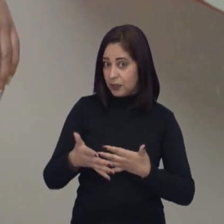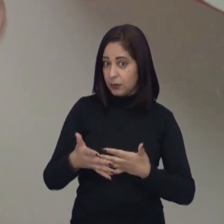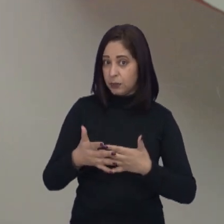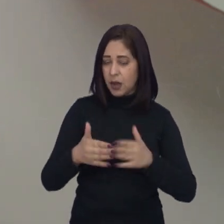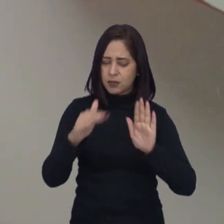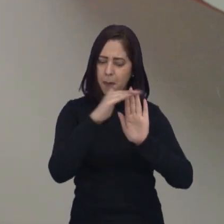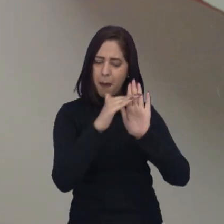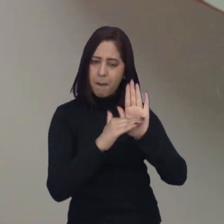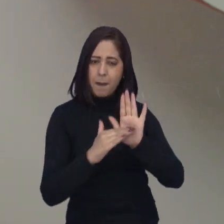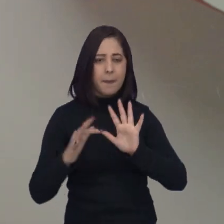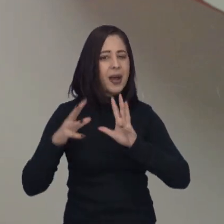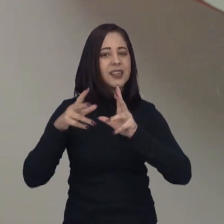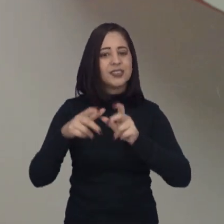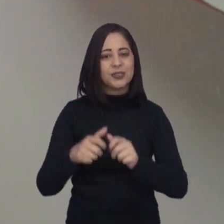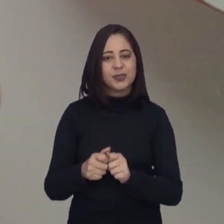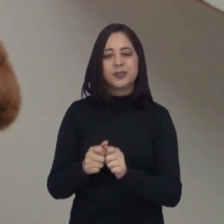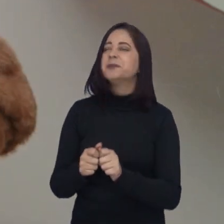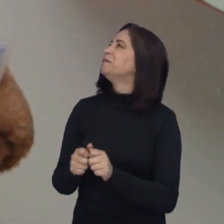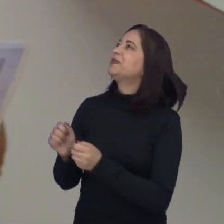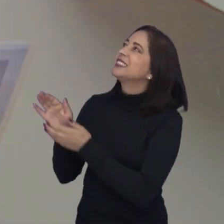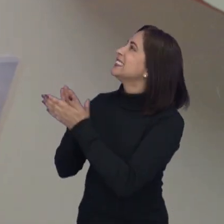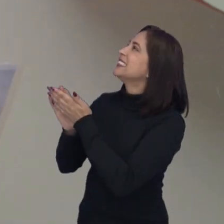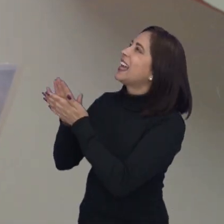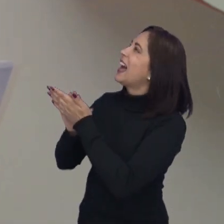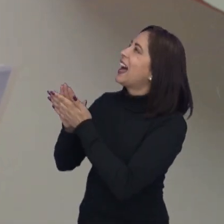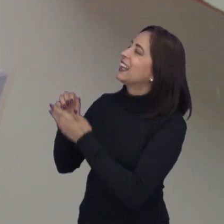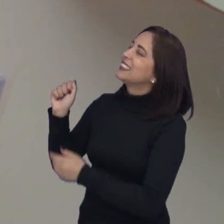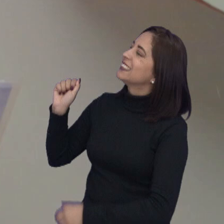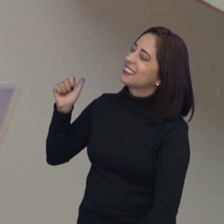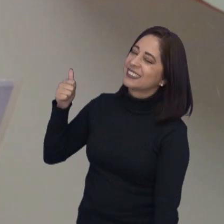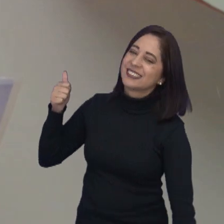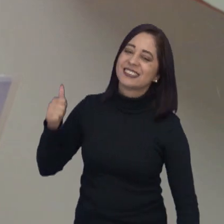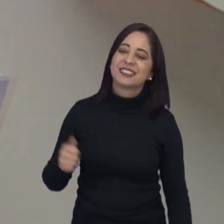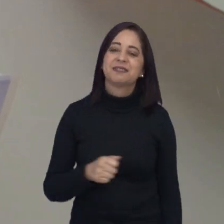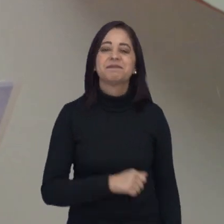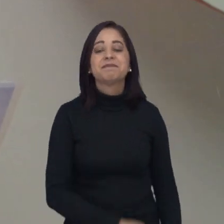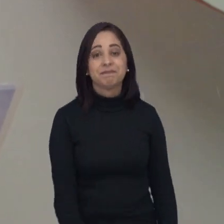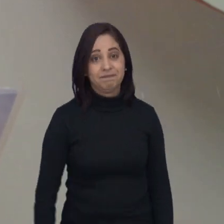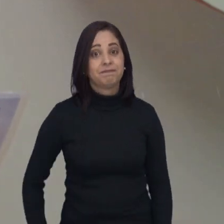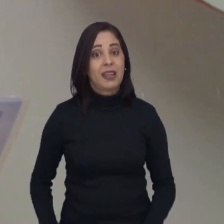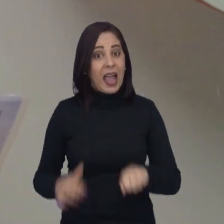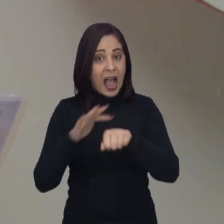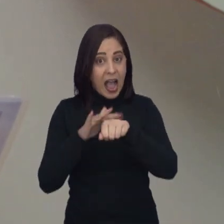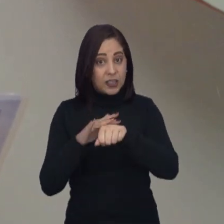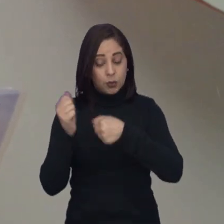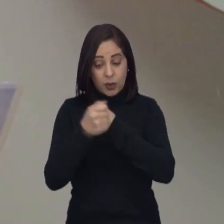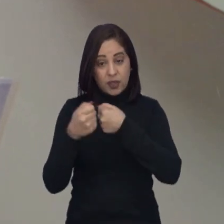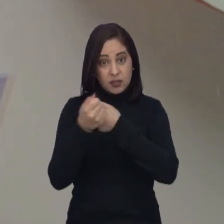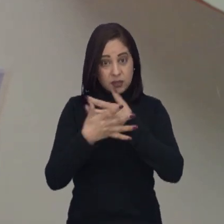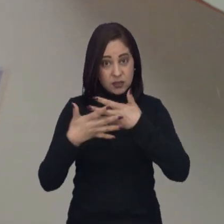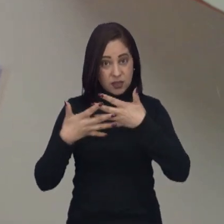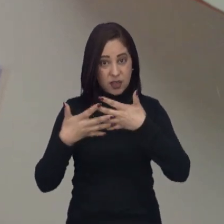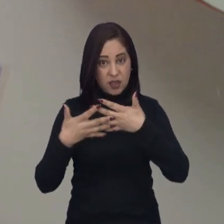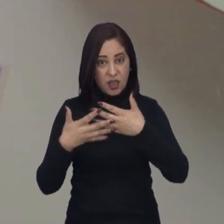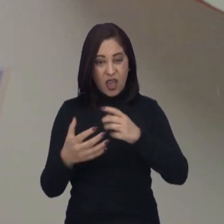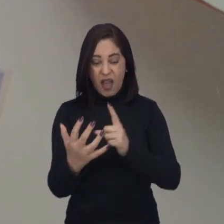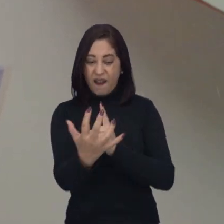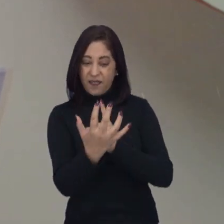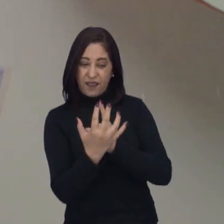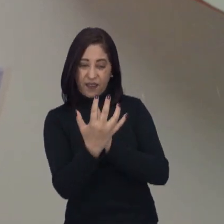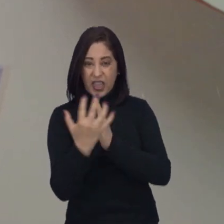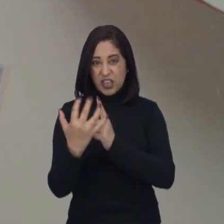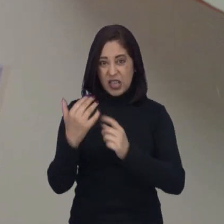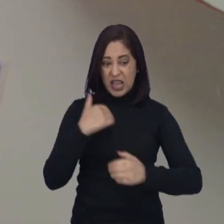nossa programação. Muito obrigada, viu, Ana? Bom, e o vitiligo, ele não afeta só a saúde física,